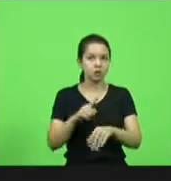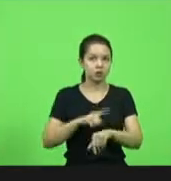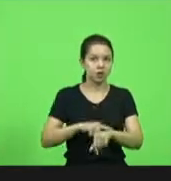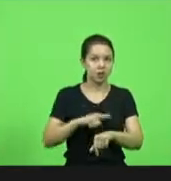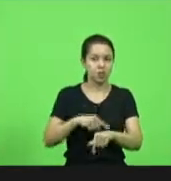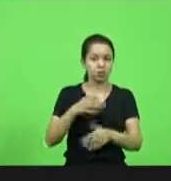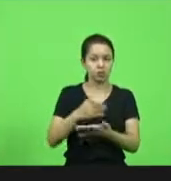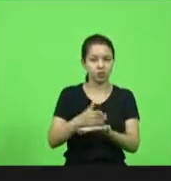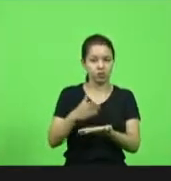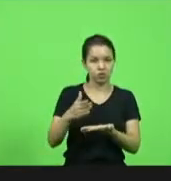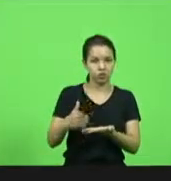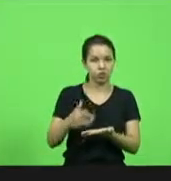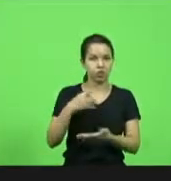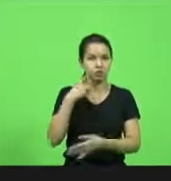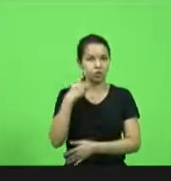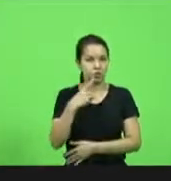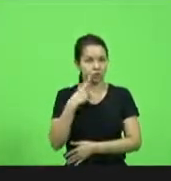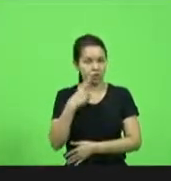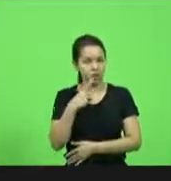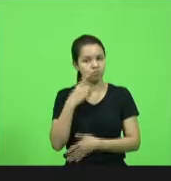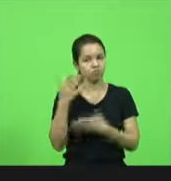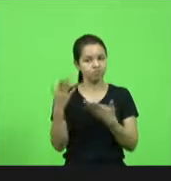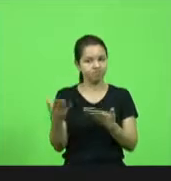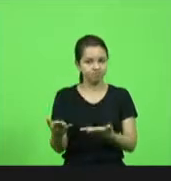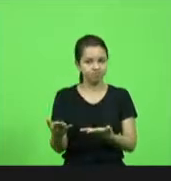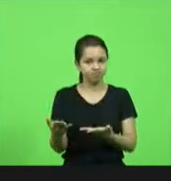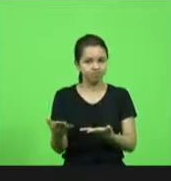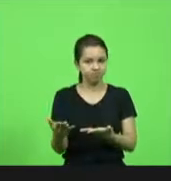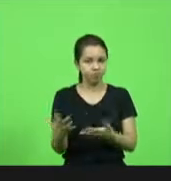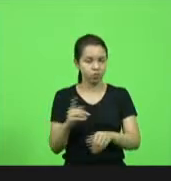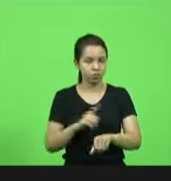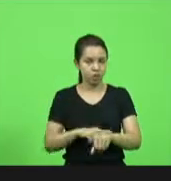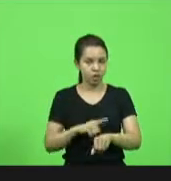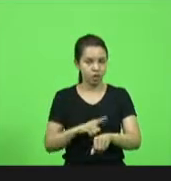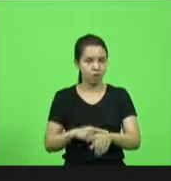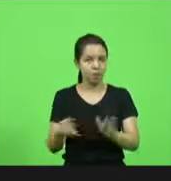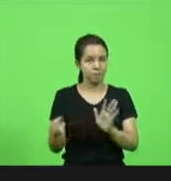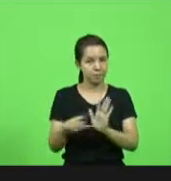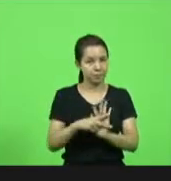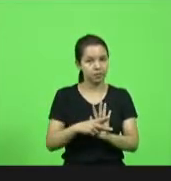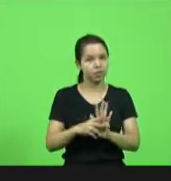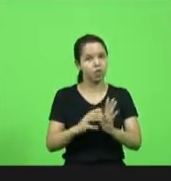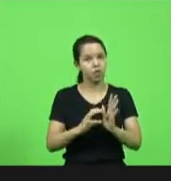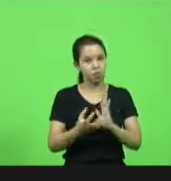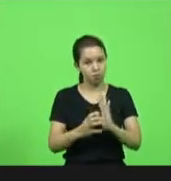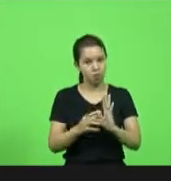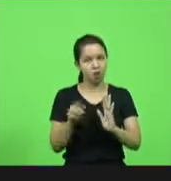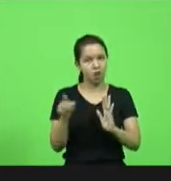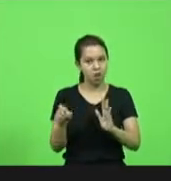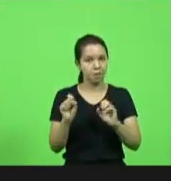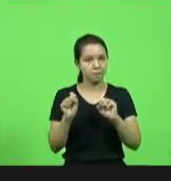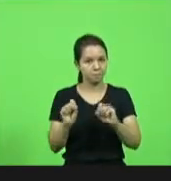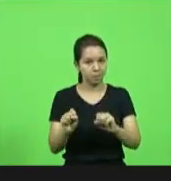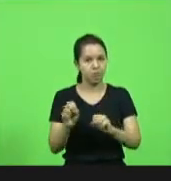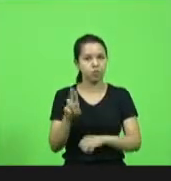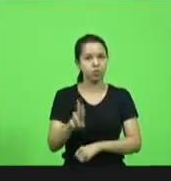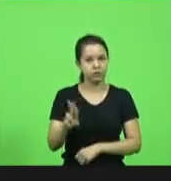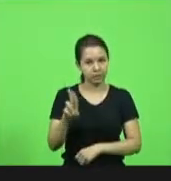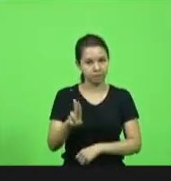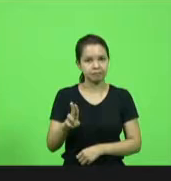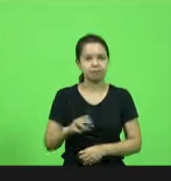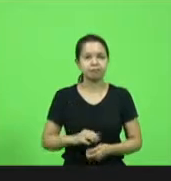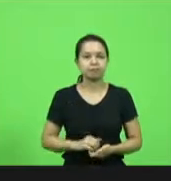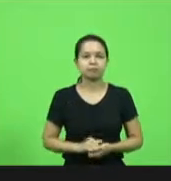deputado Mocelin, já que o tempo é do nosso bloco aí e ele tem a liberdade para usar o restante do